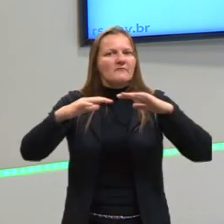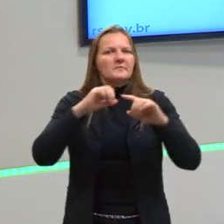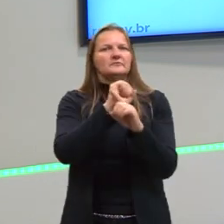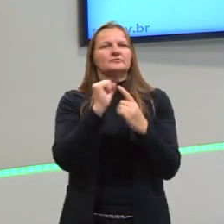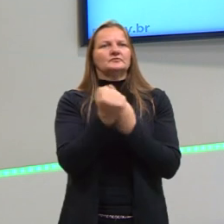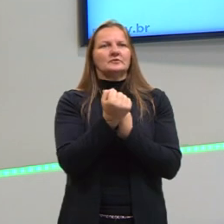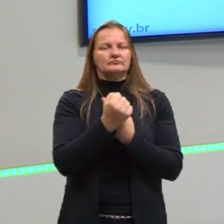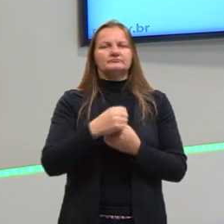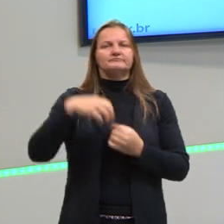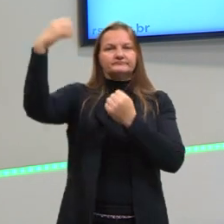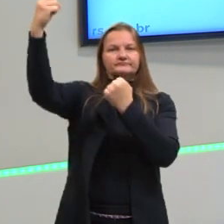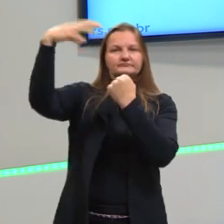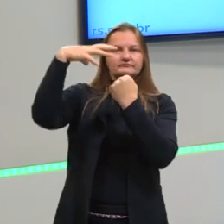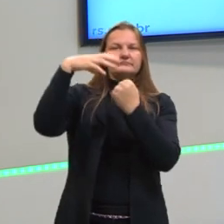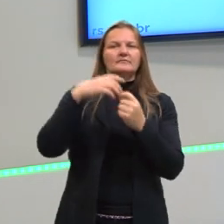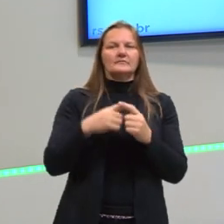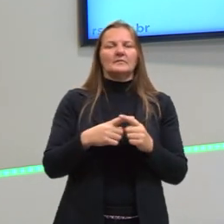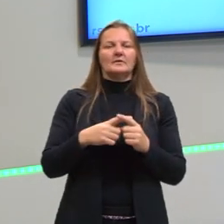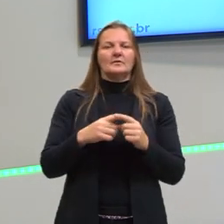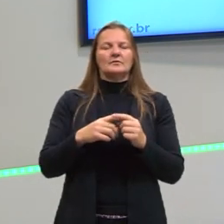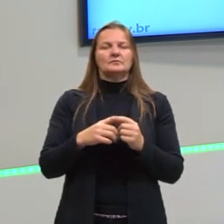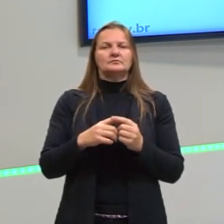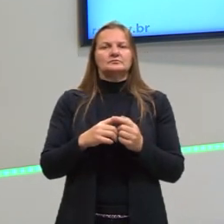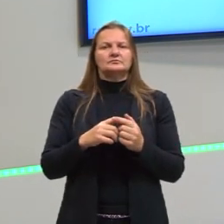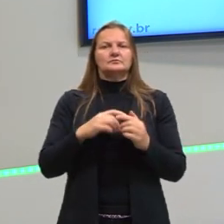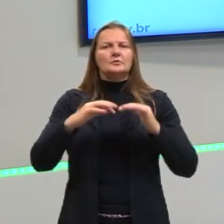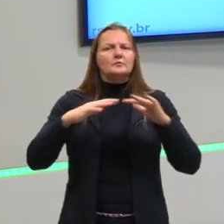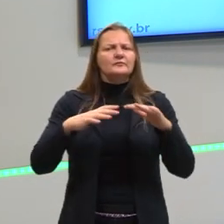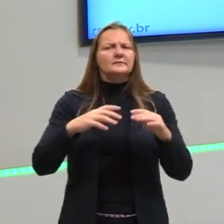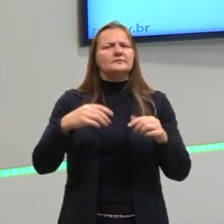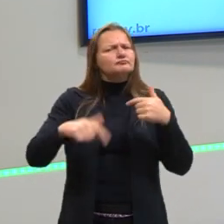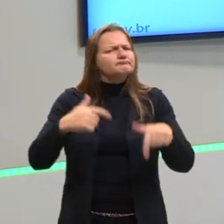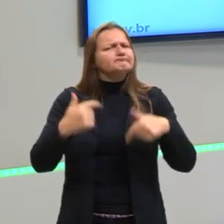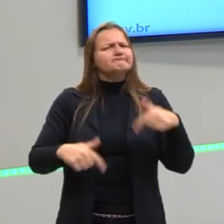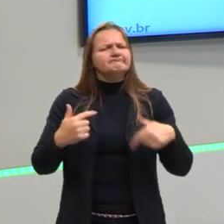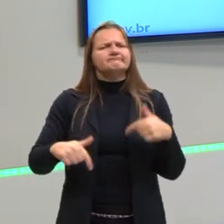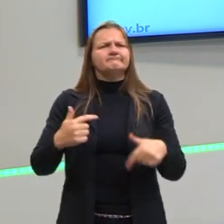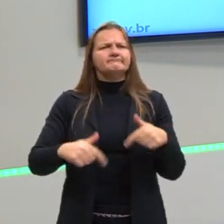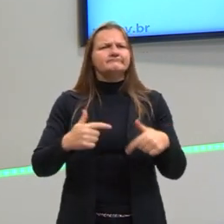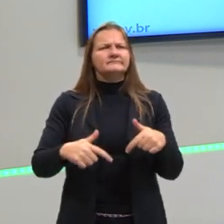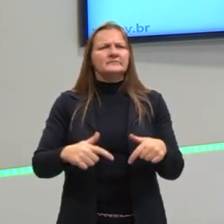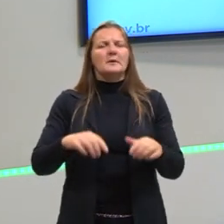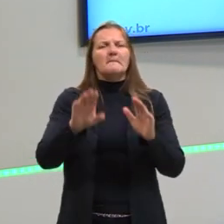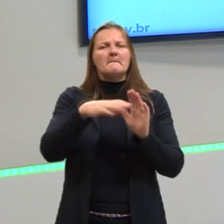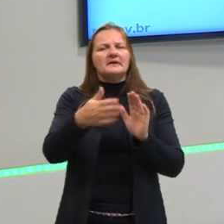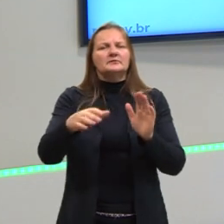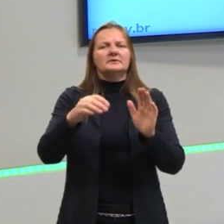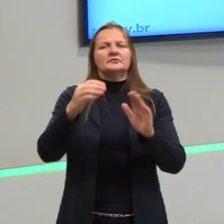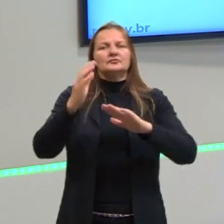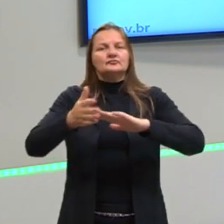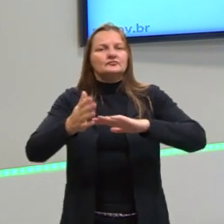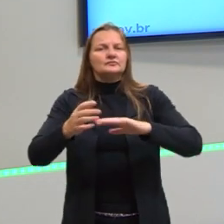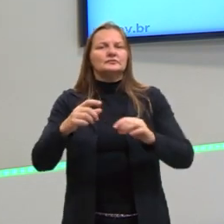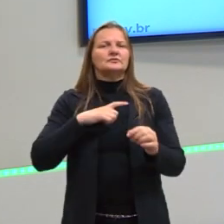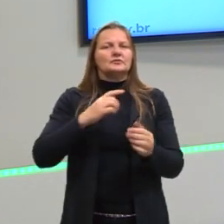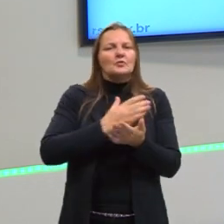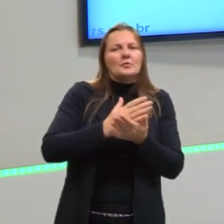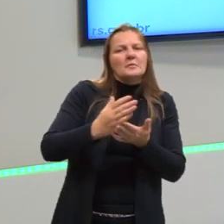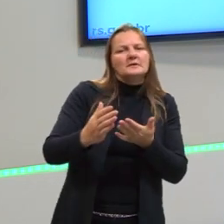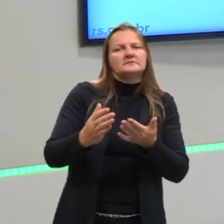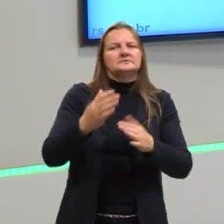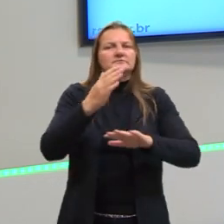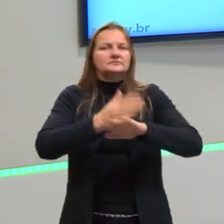Iluminista aqui ocorre todo esse movimento operário durante o final da idade moderna o início do período